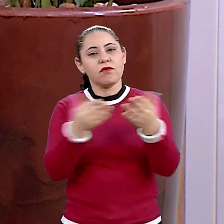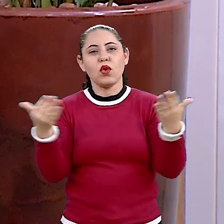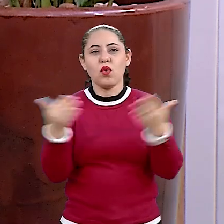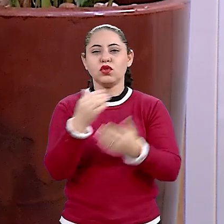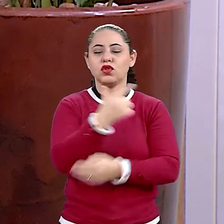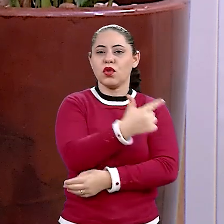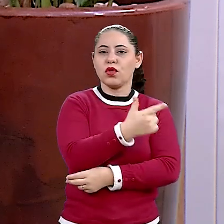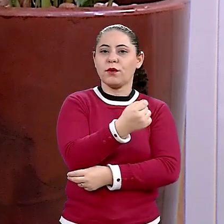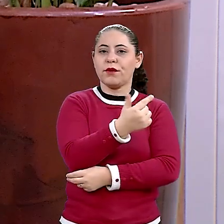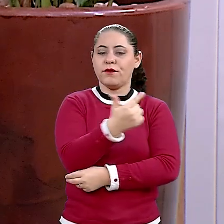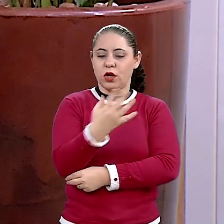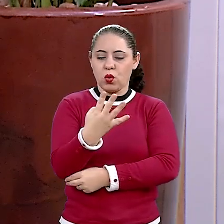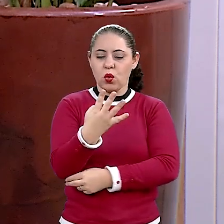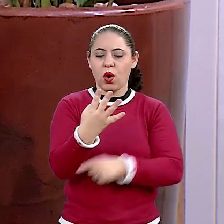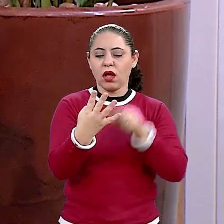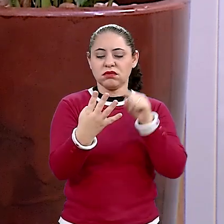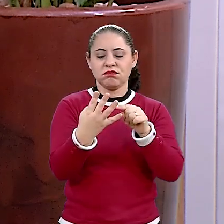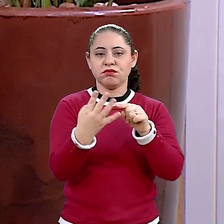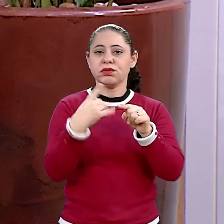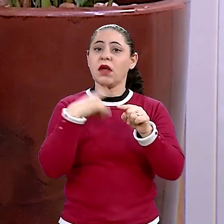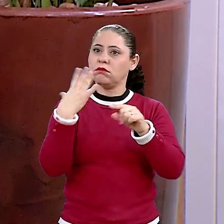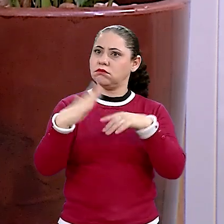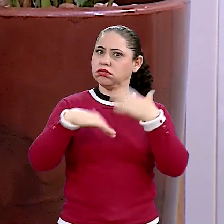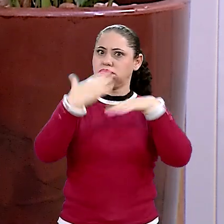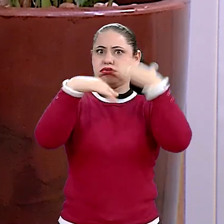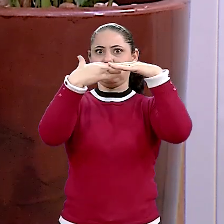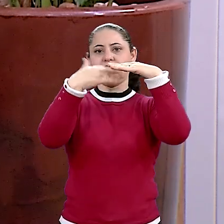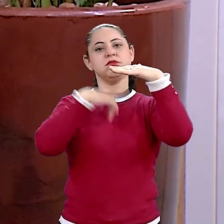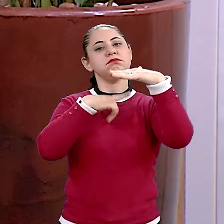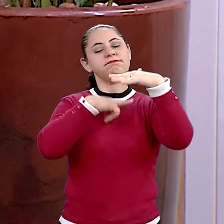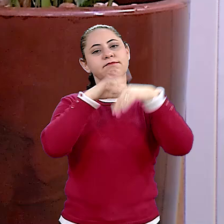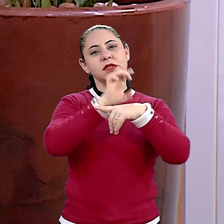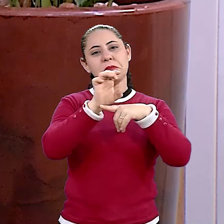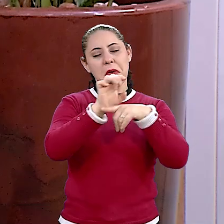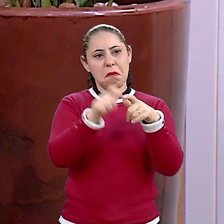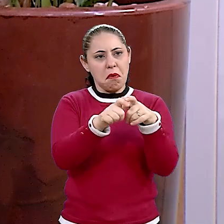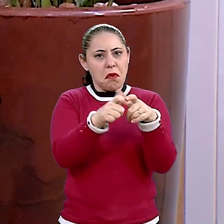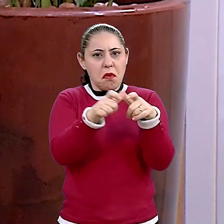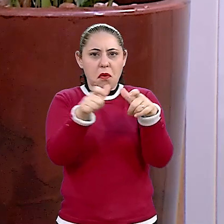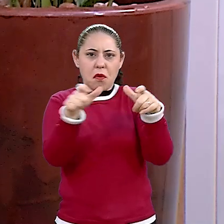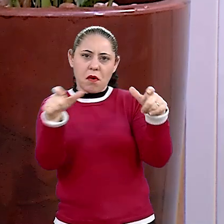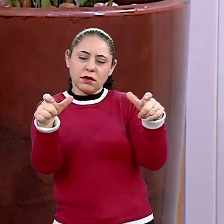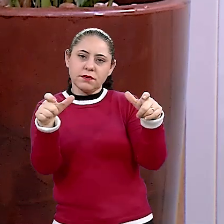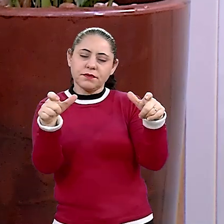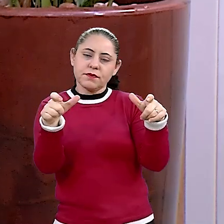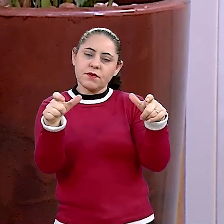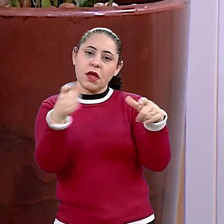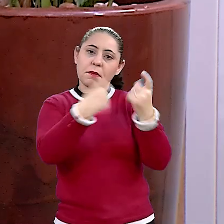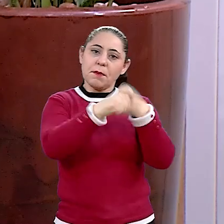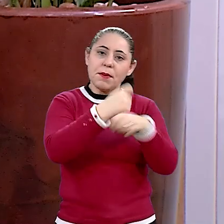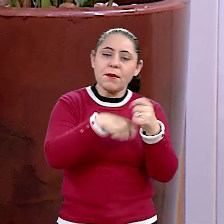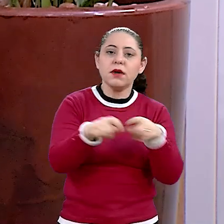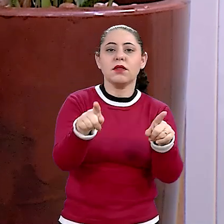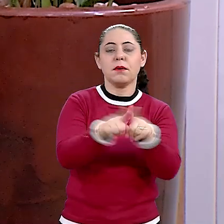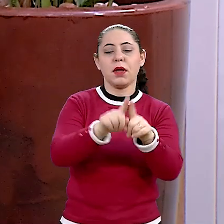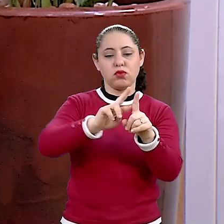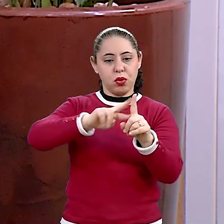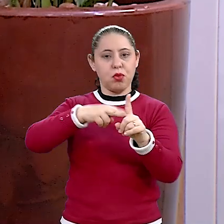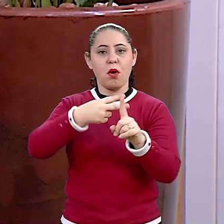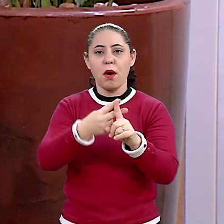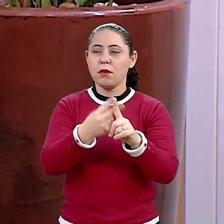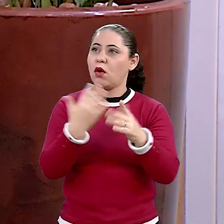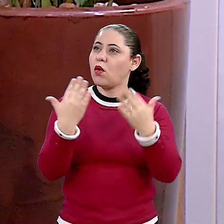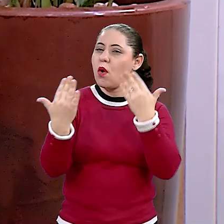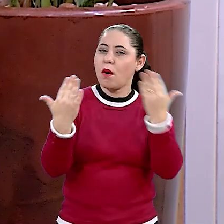em 2024, em pleno desenvolvimento, com o Mato Grosso do Sul crescendo, Mato Grosso do Sul acelerando, crescendo no dobro